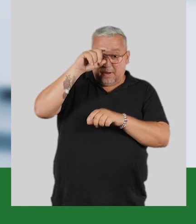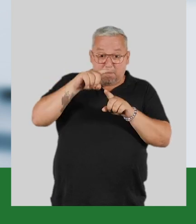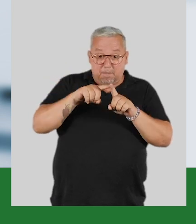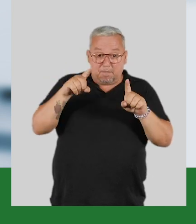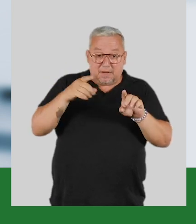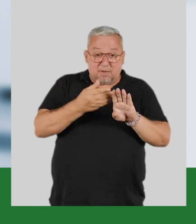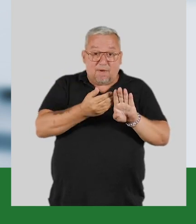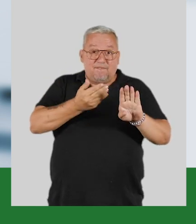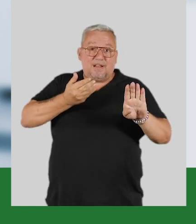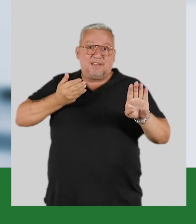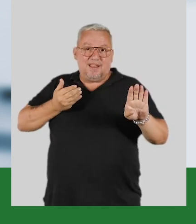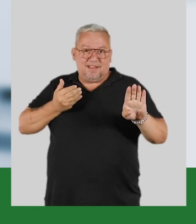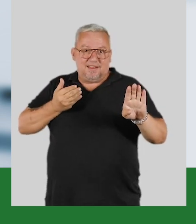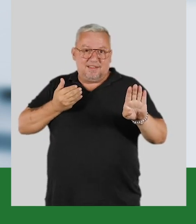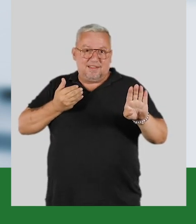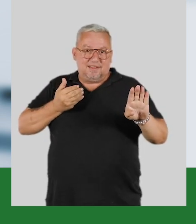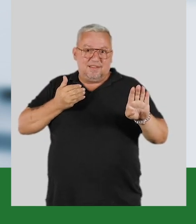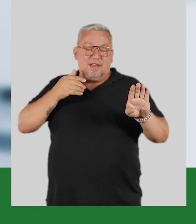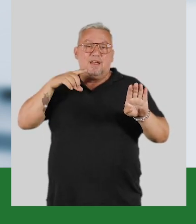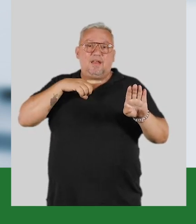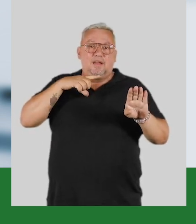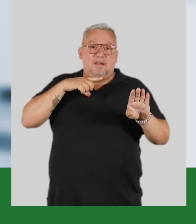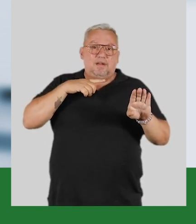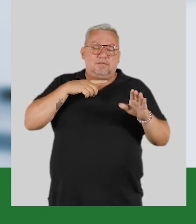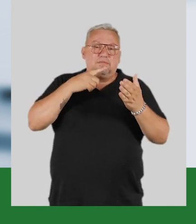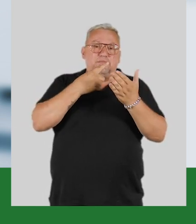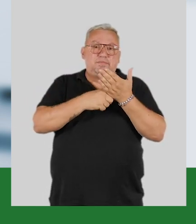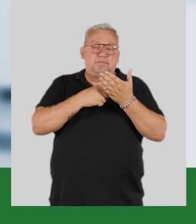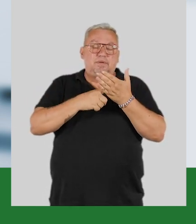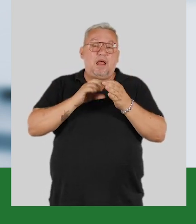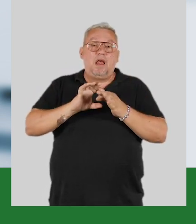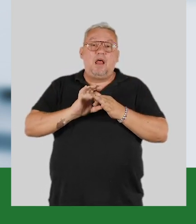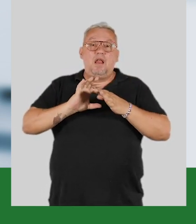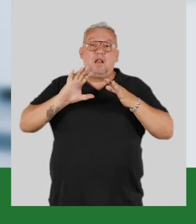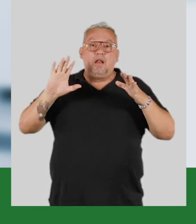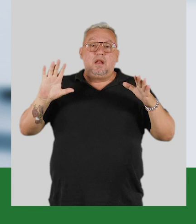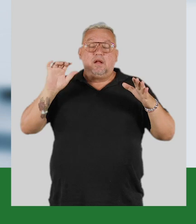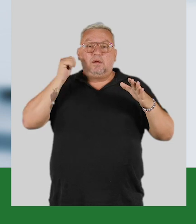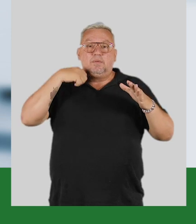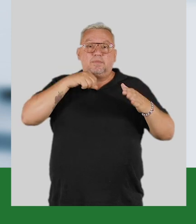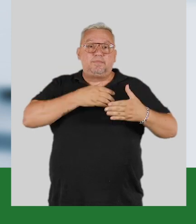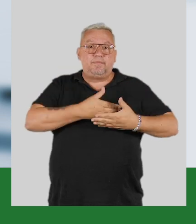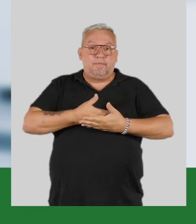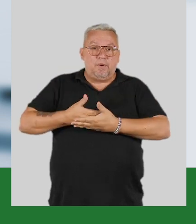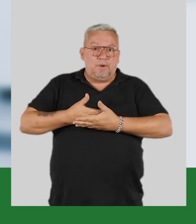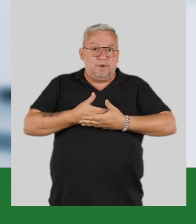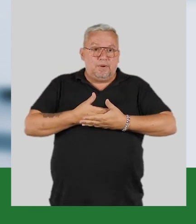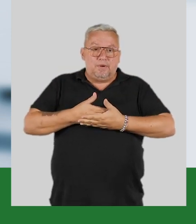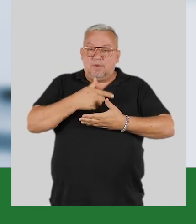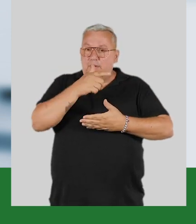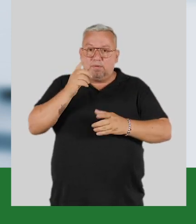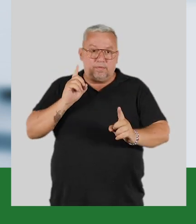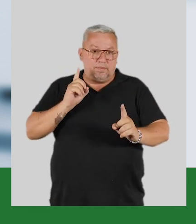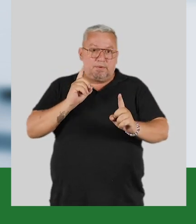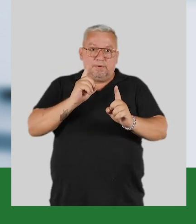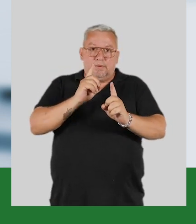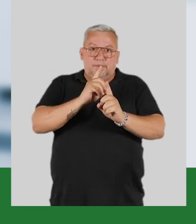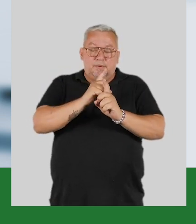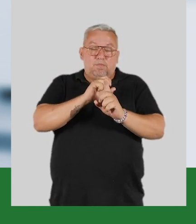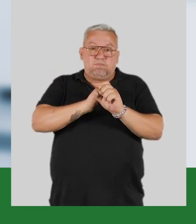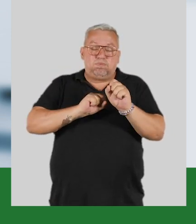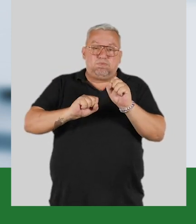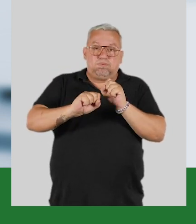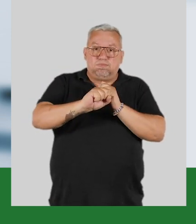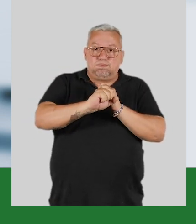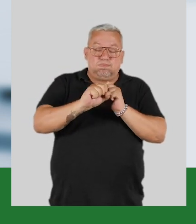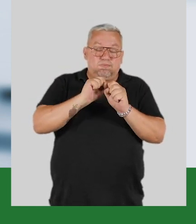frente, ou estão afastadas, estão cumprindo a sua licença maternidade, não estão se expondo ao SARS-CoV-2,